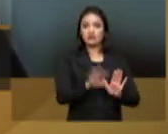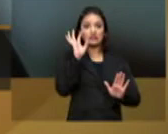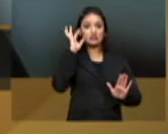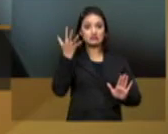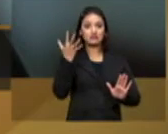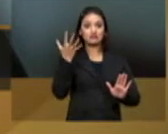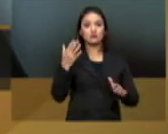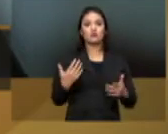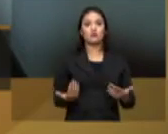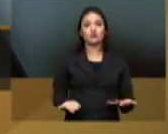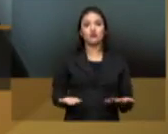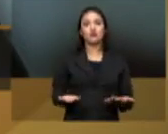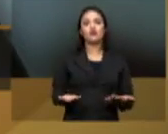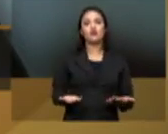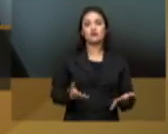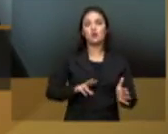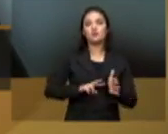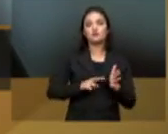autoimposição.